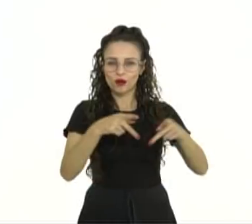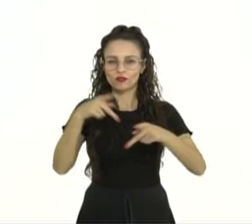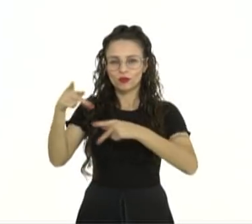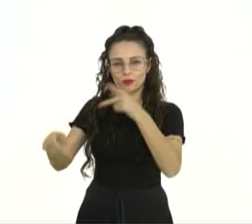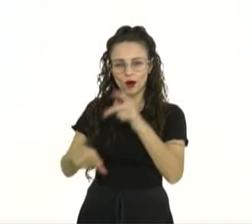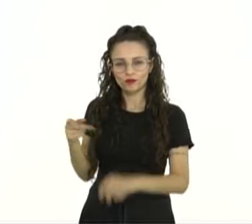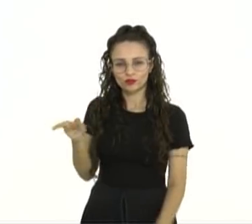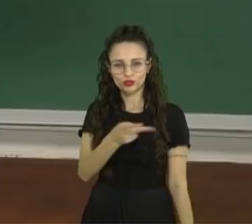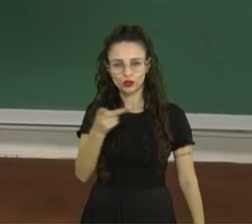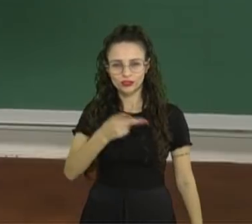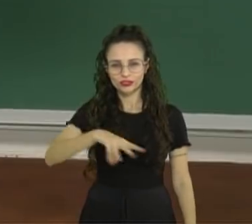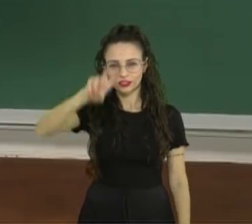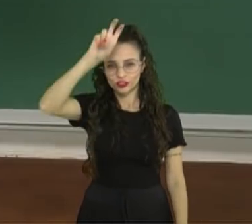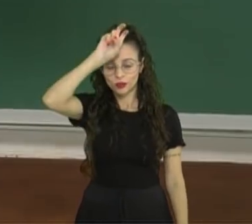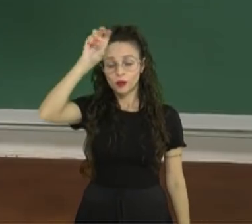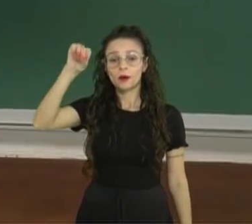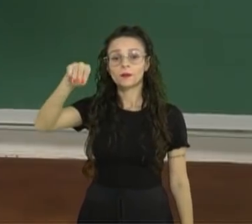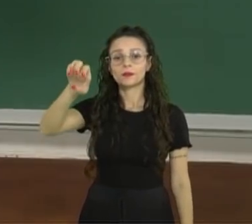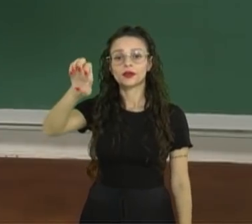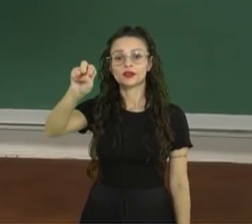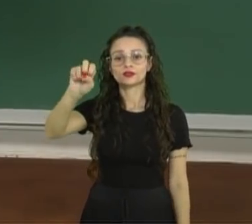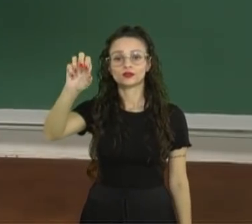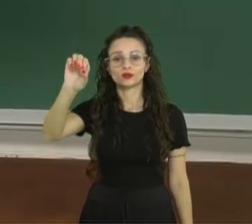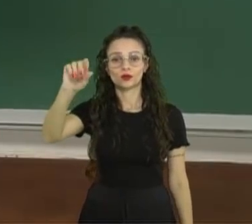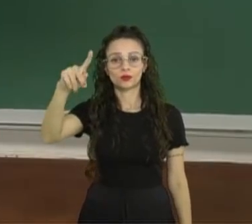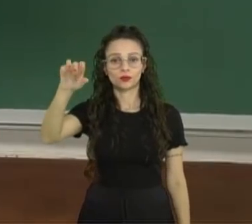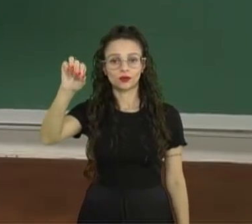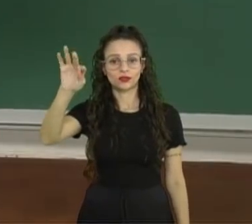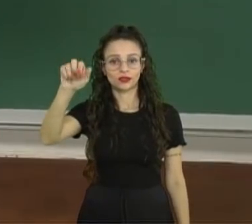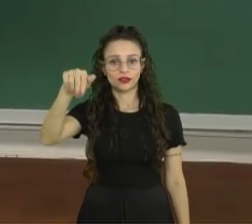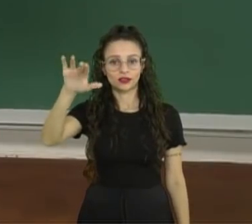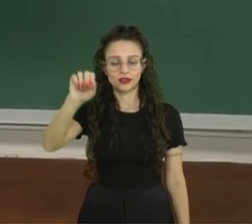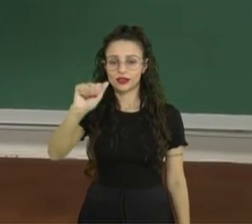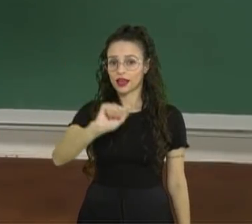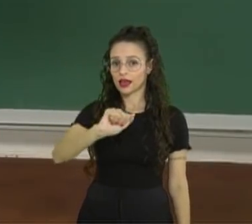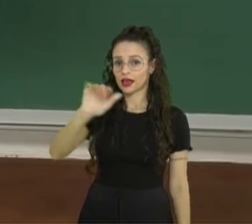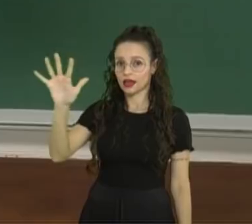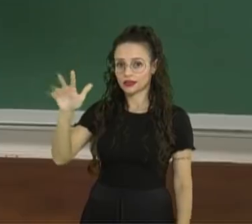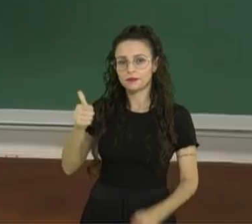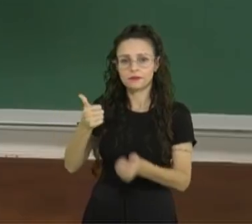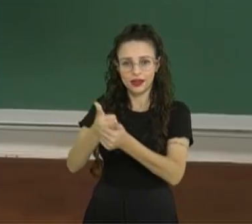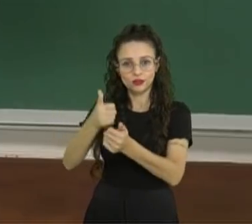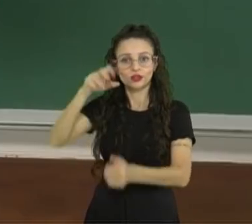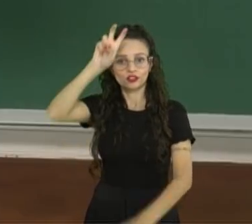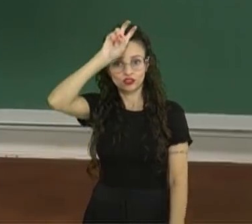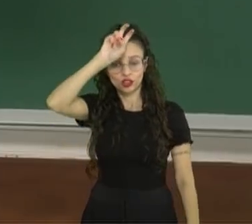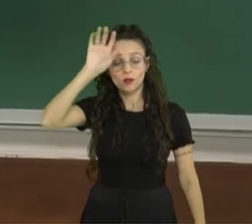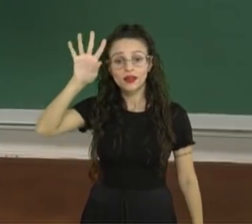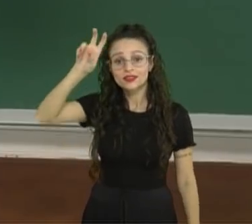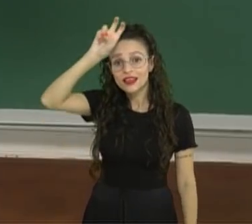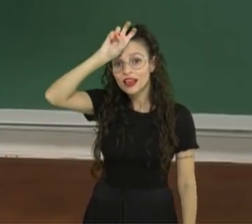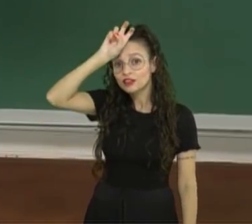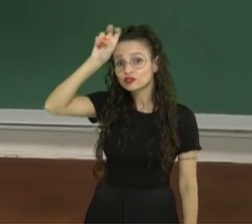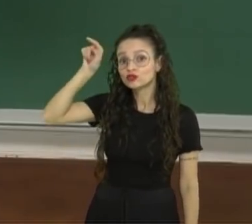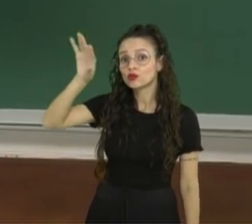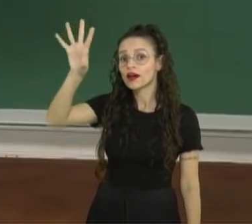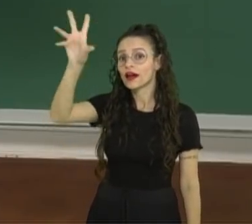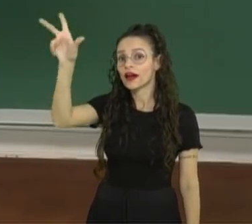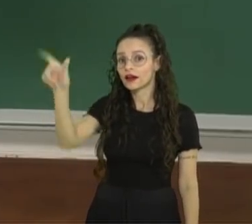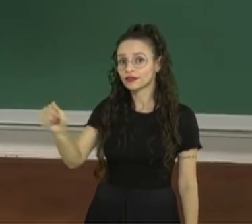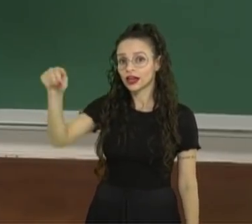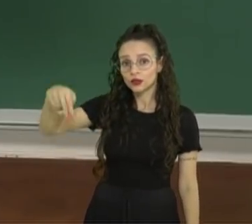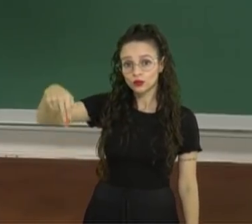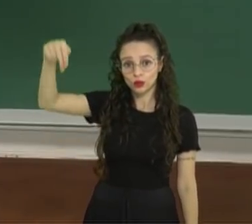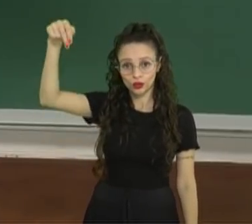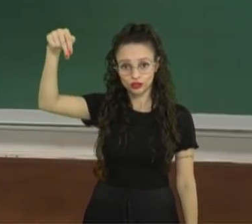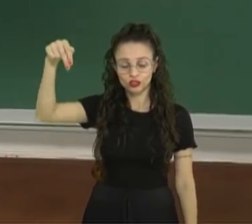hoje. Mesopotâmia, no Oriente Médio, na Ásia, é próximo ali do Egito, mas aí o Egito fica na África, no norte da